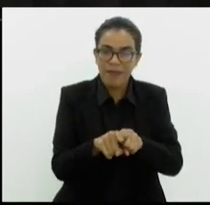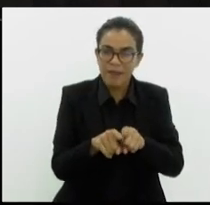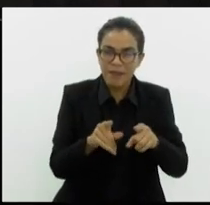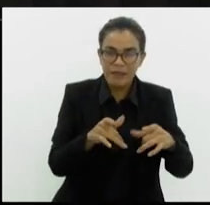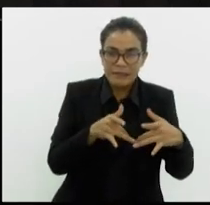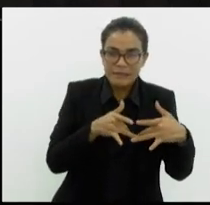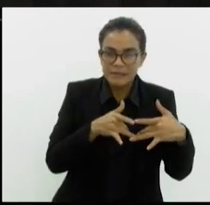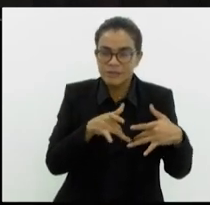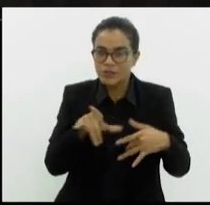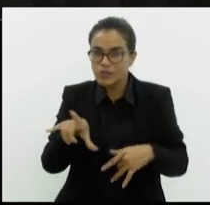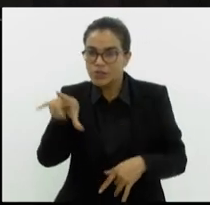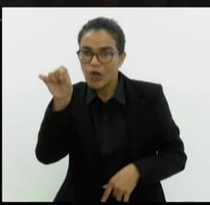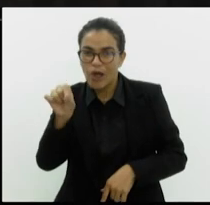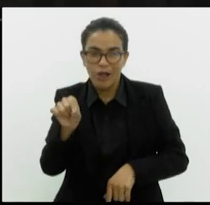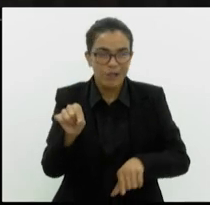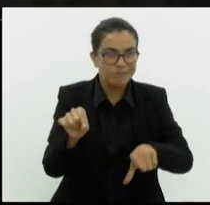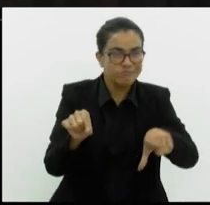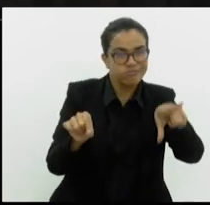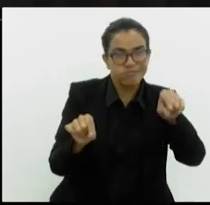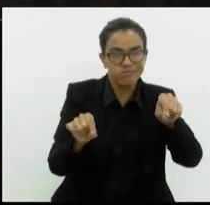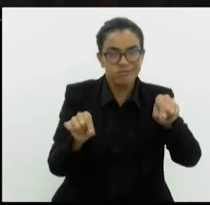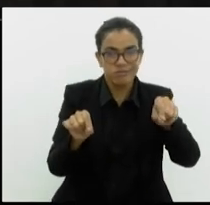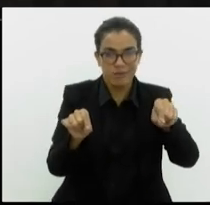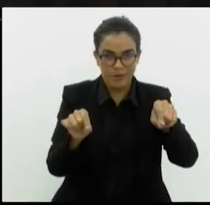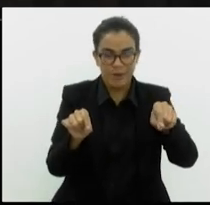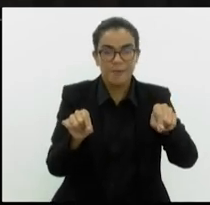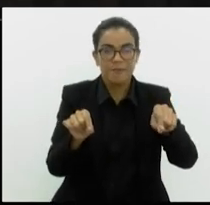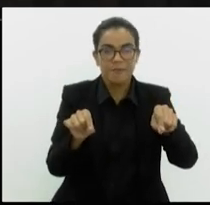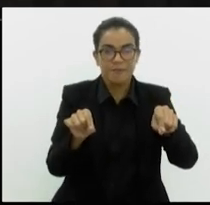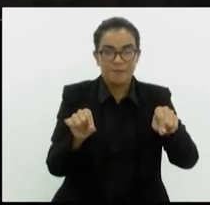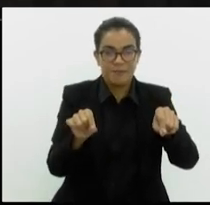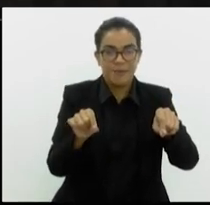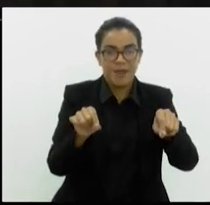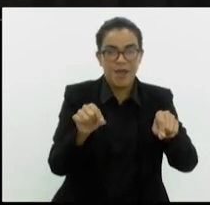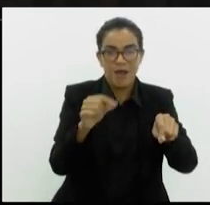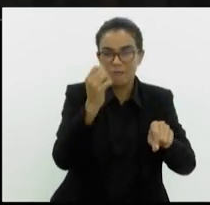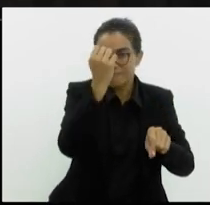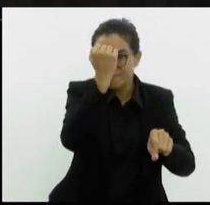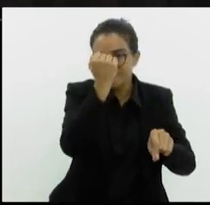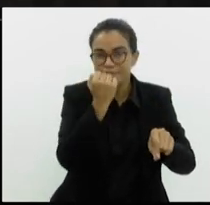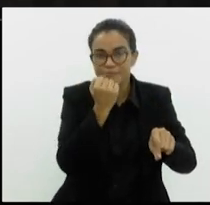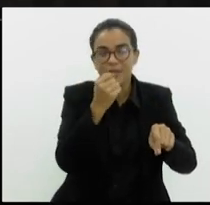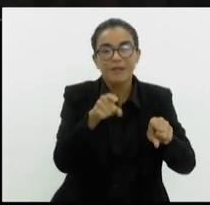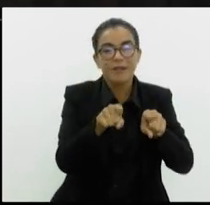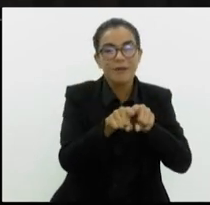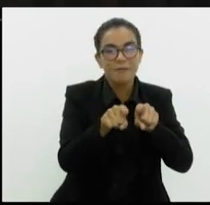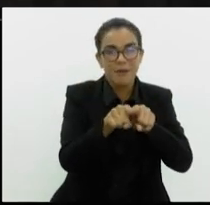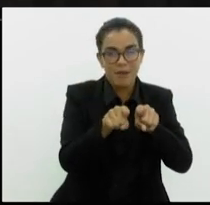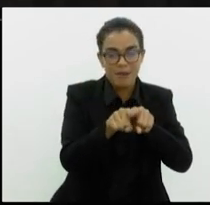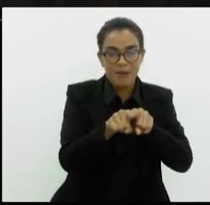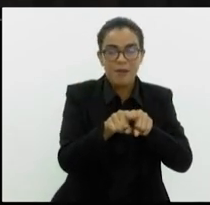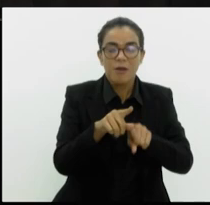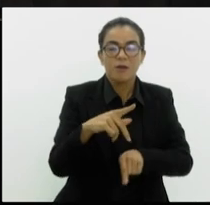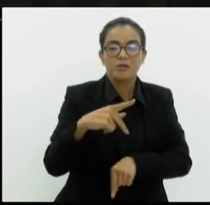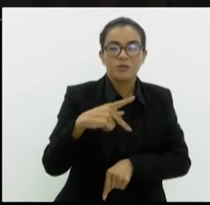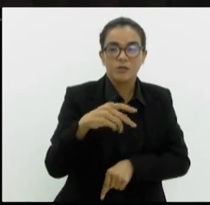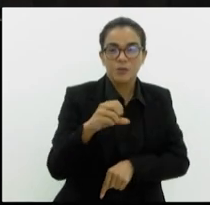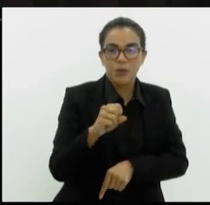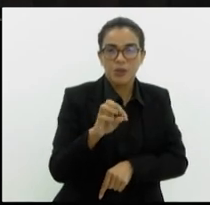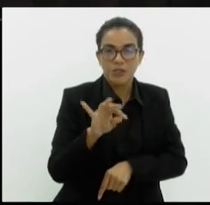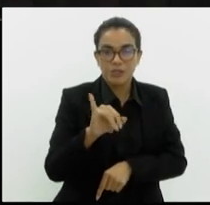solidariedade de uma maneira velada ao Hezbollah e aos Houthis. O